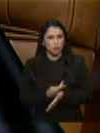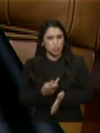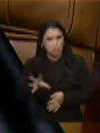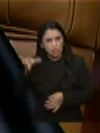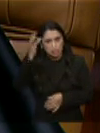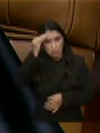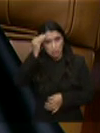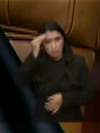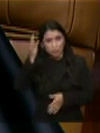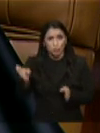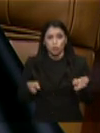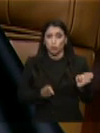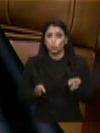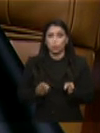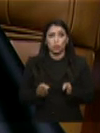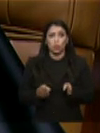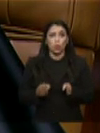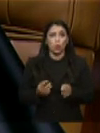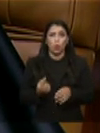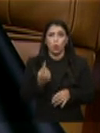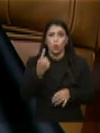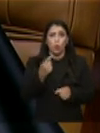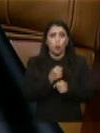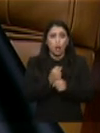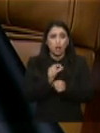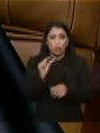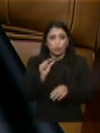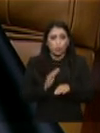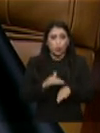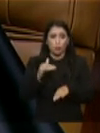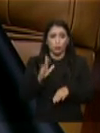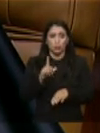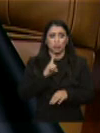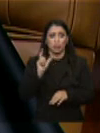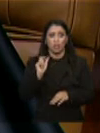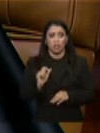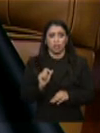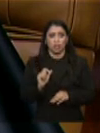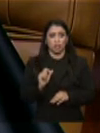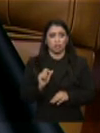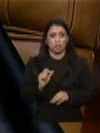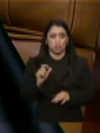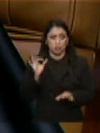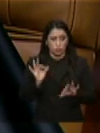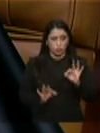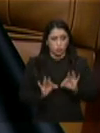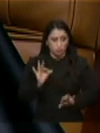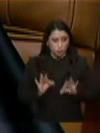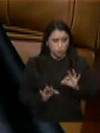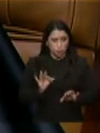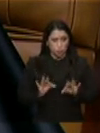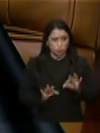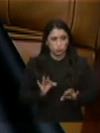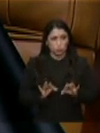compreensão durou apenas pouco mais de um ano, já que logo em 2015 ele foi alterado no julgamento do ERESP